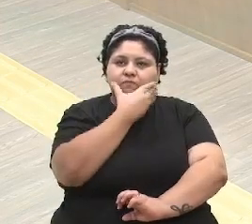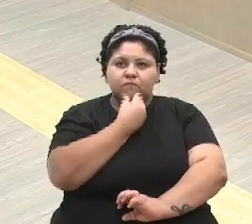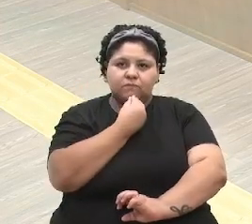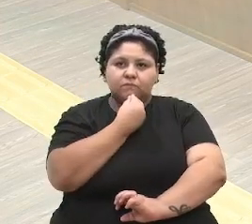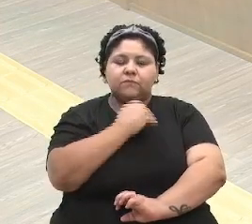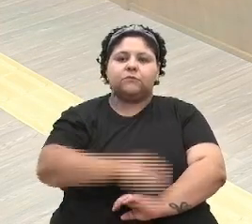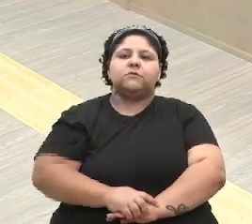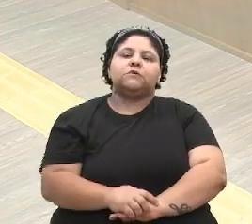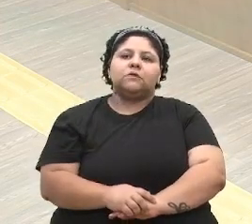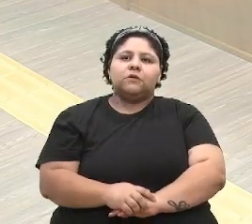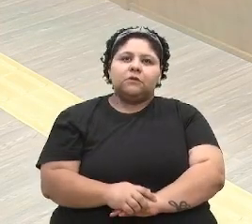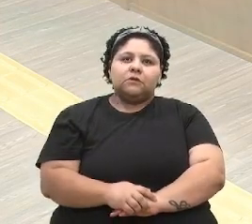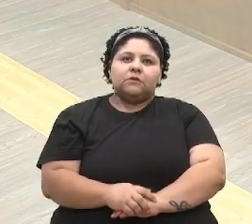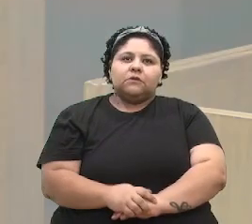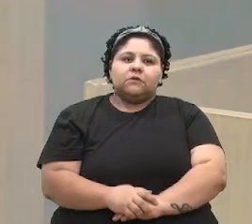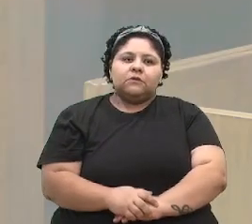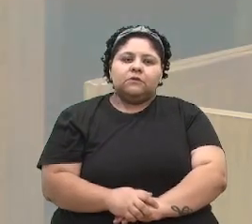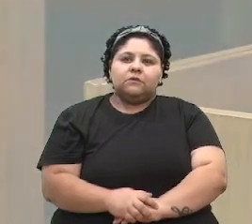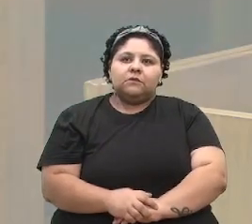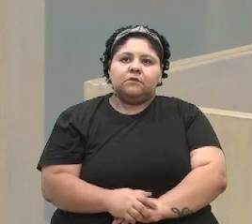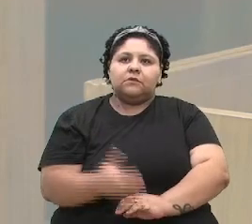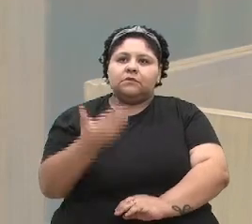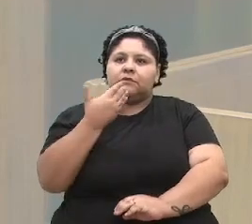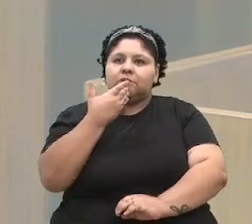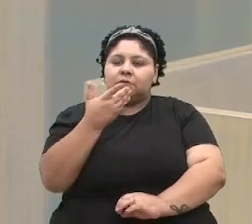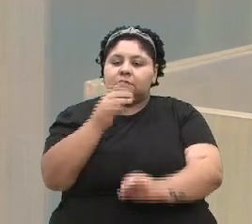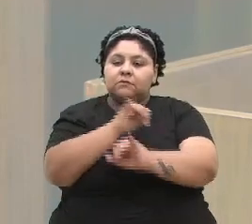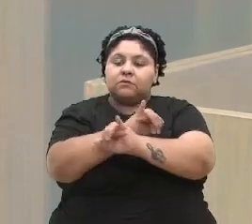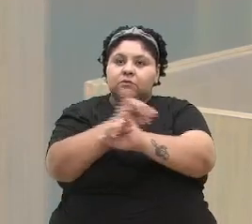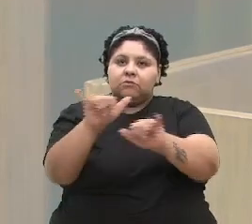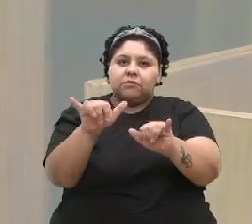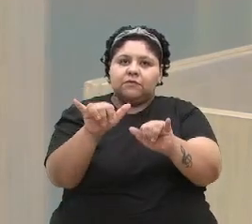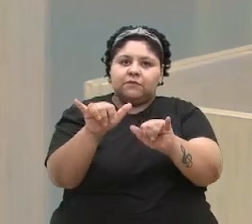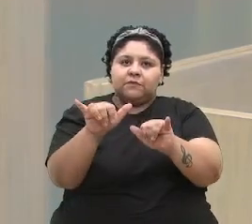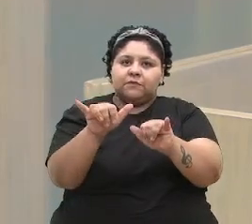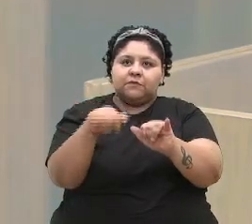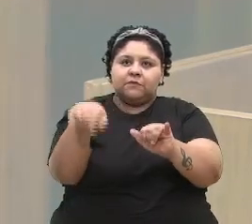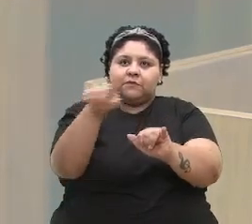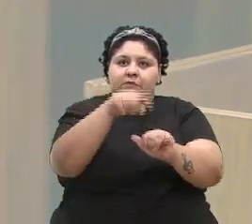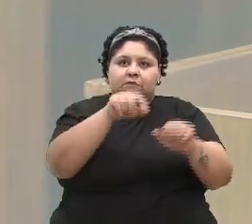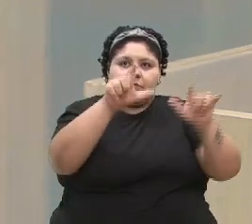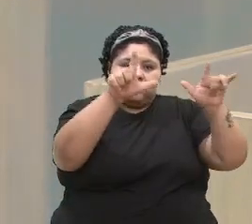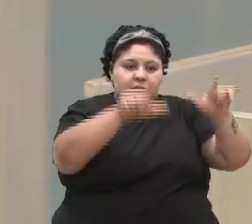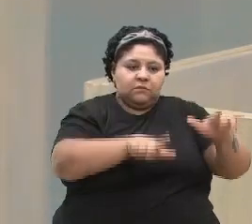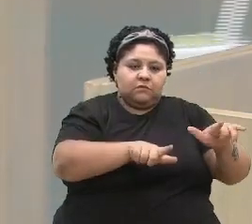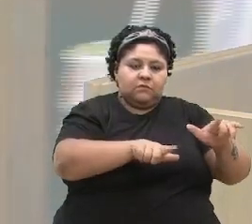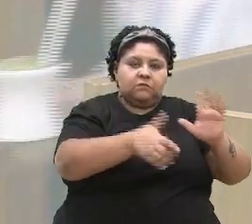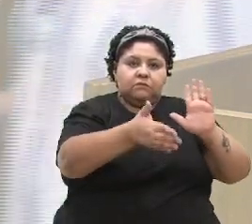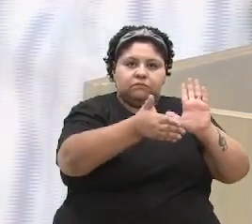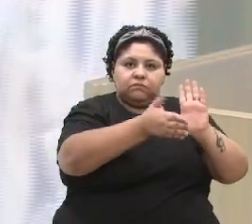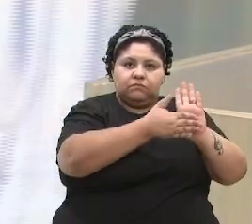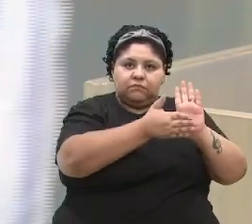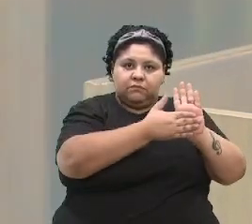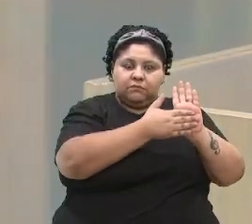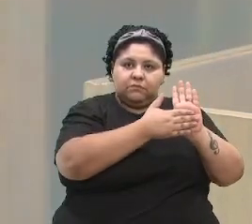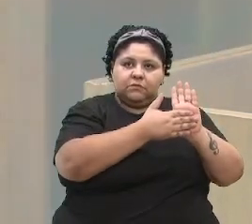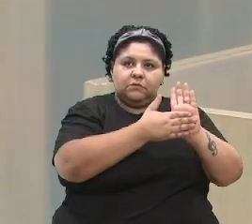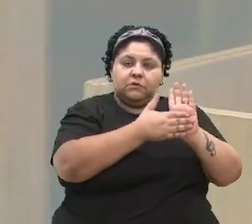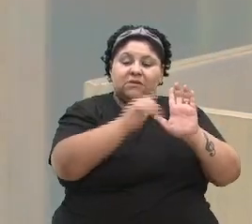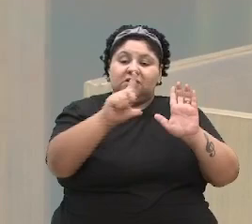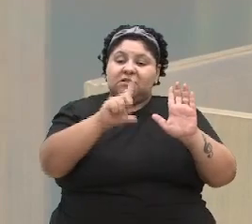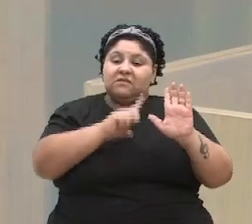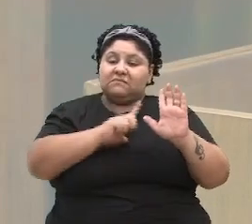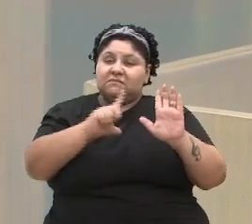vereadores. Esse pedido de informações que nosso gabinete protocolou e